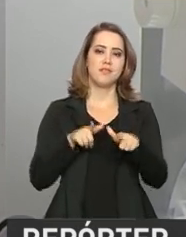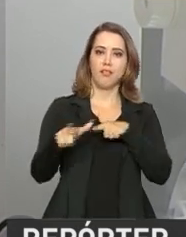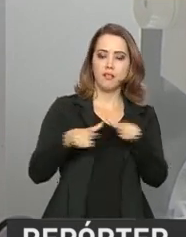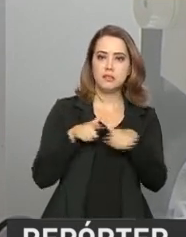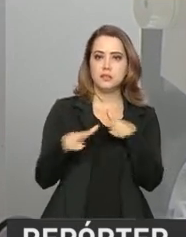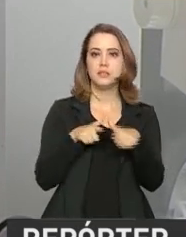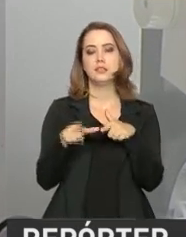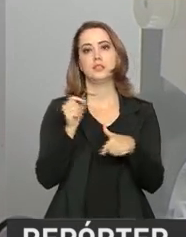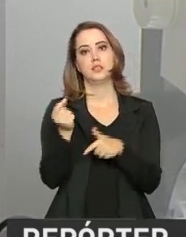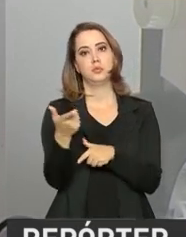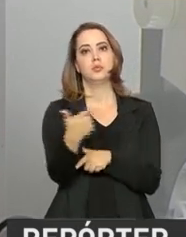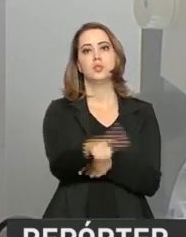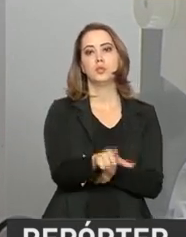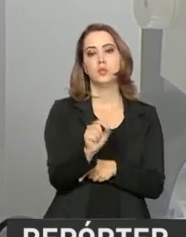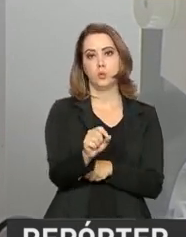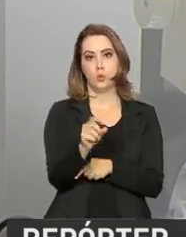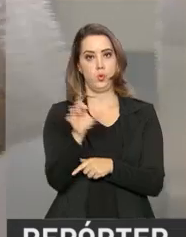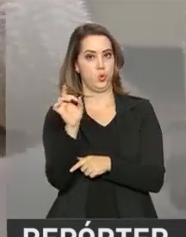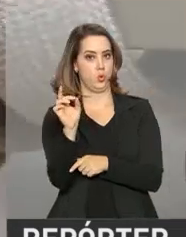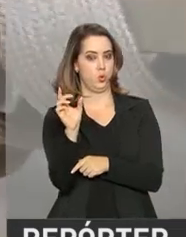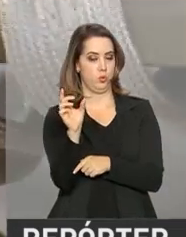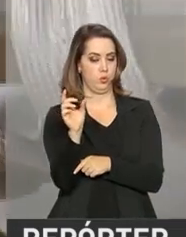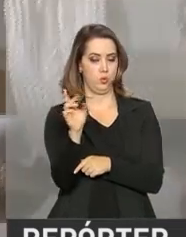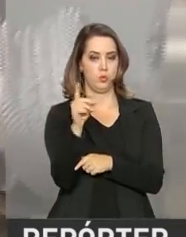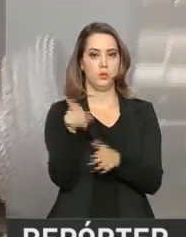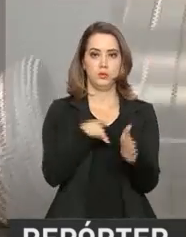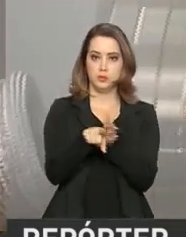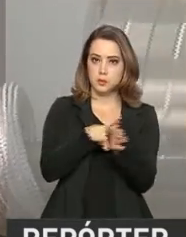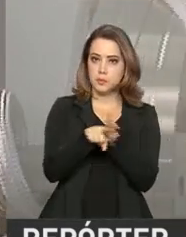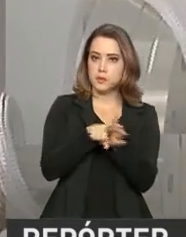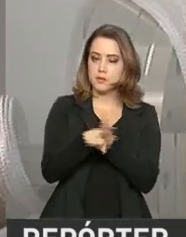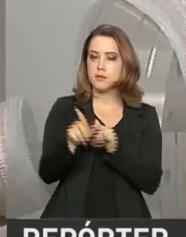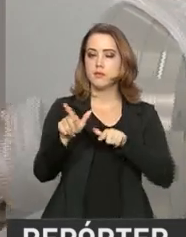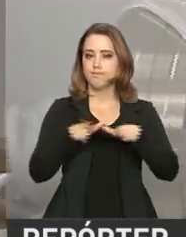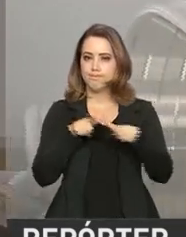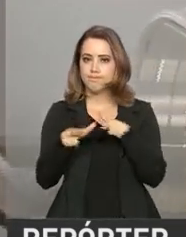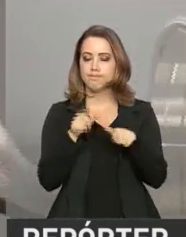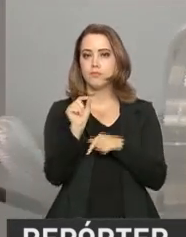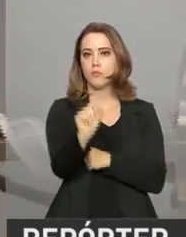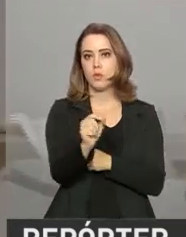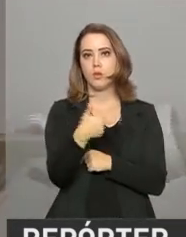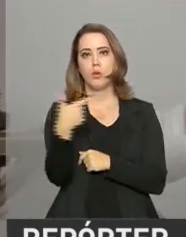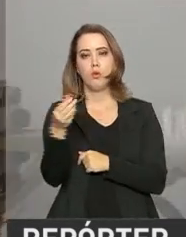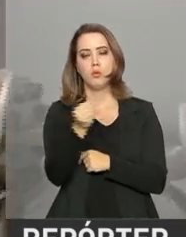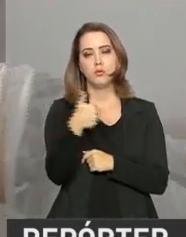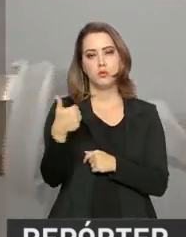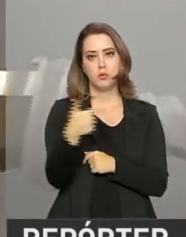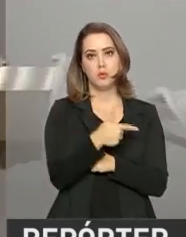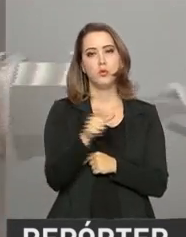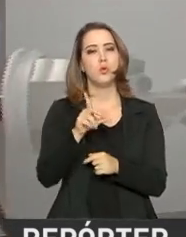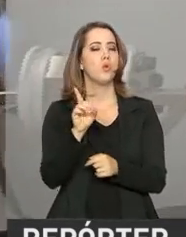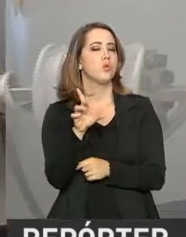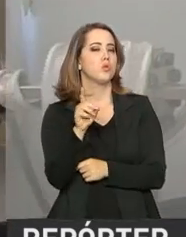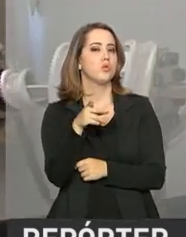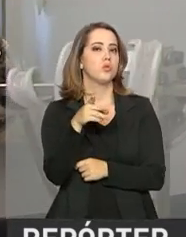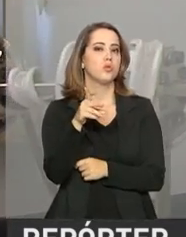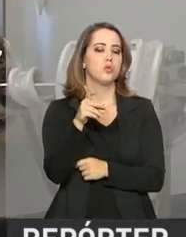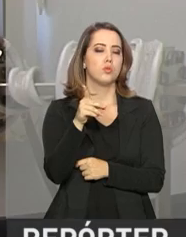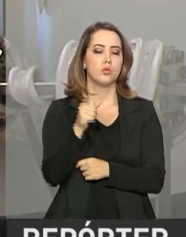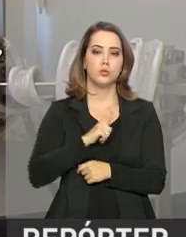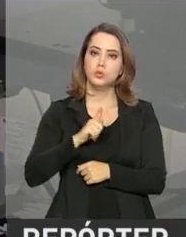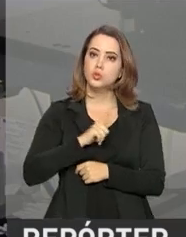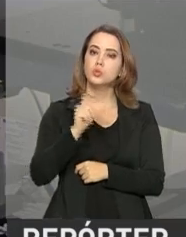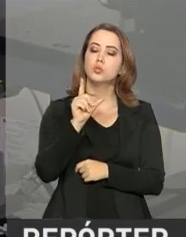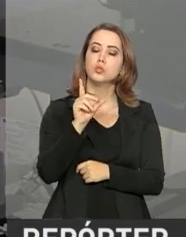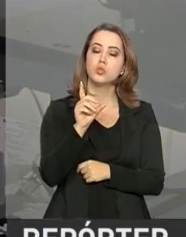40 horas ao desenvolvimento da pesquisa em 2012 quando Ana Catarina ingressou no mestrado eram apenas quatro vagas no curso